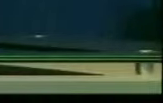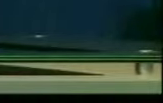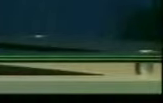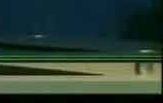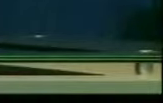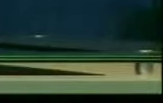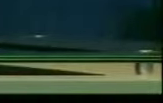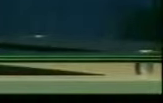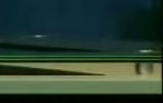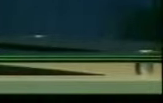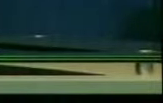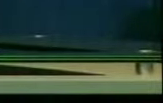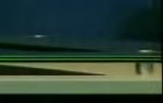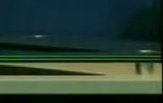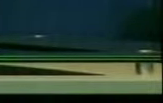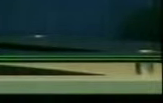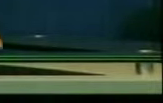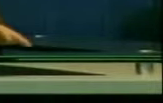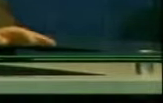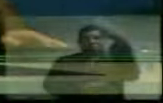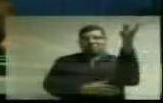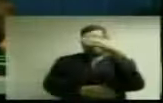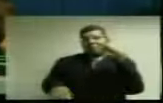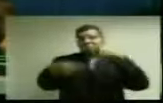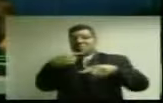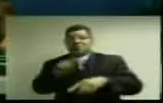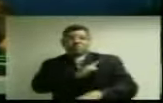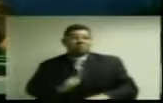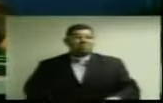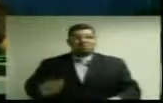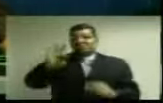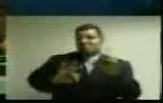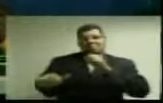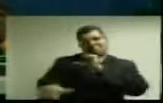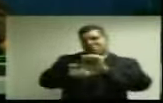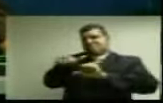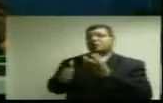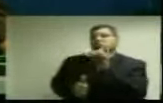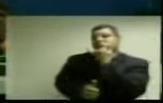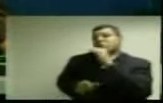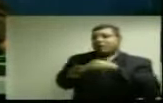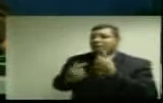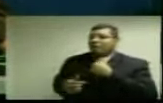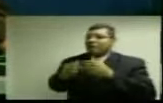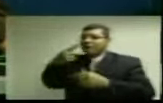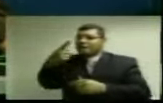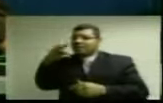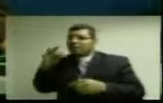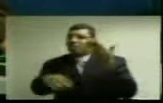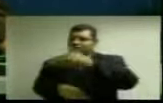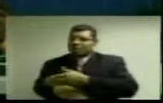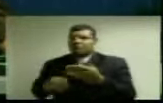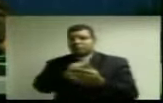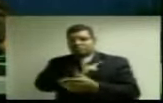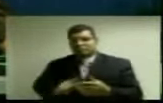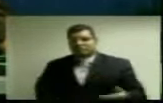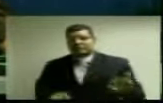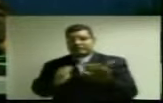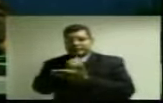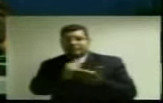Excelência que não sou um embandeirado contra o governo federal, pelo contrário, meu partido é da base do governo